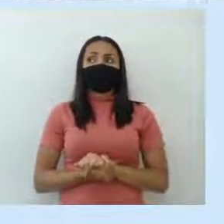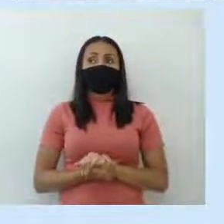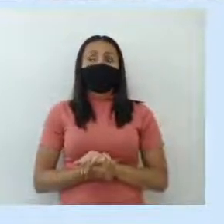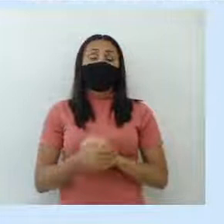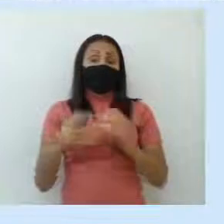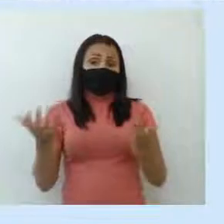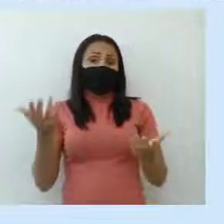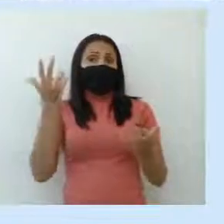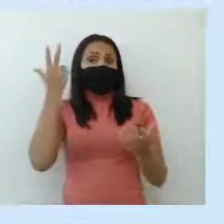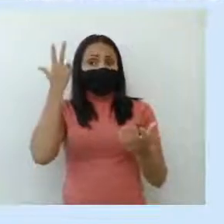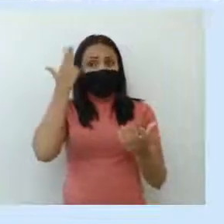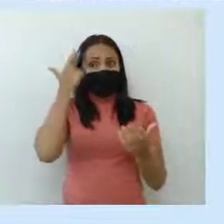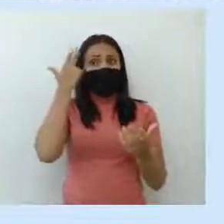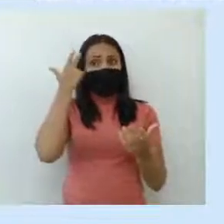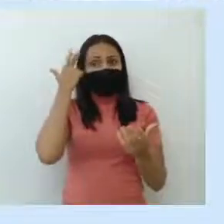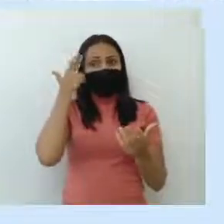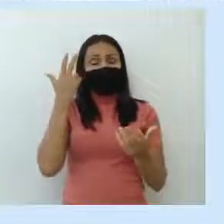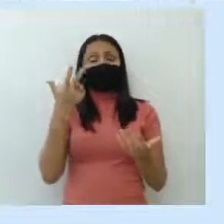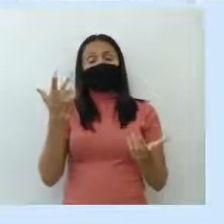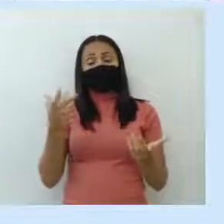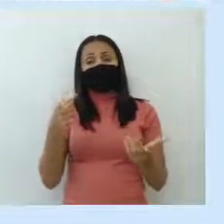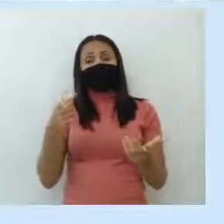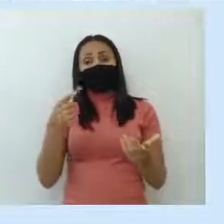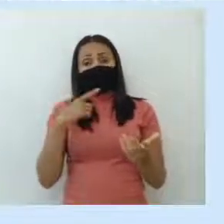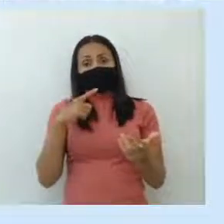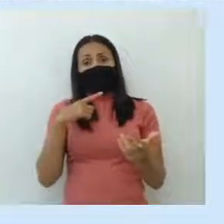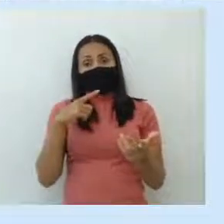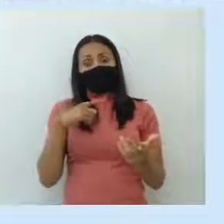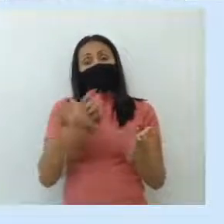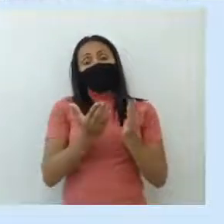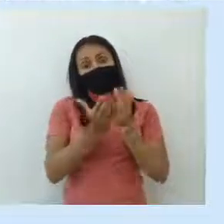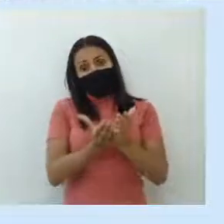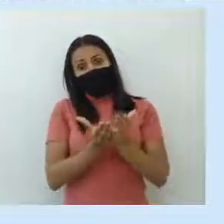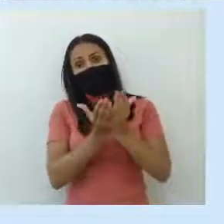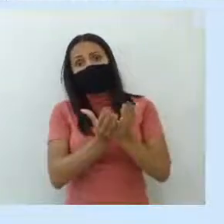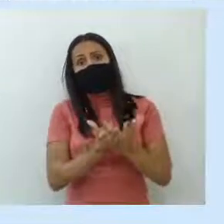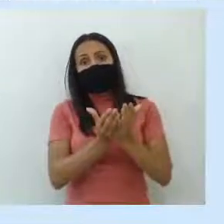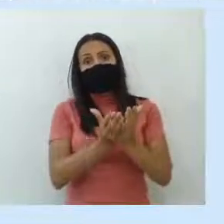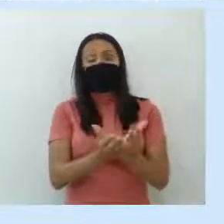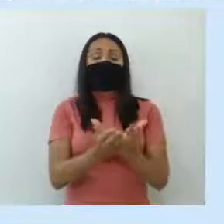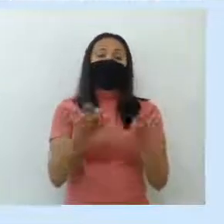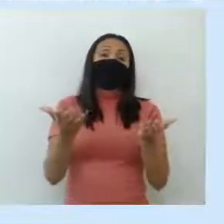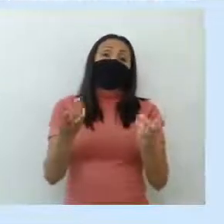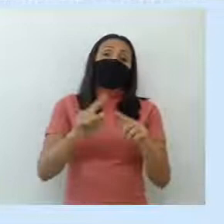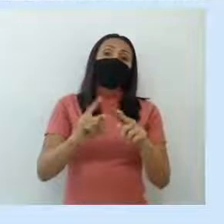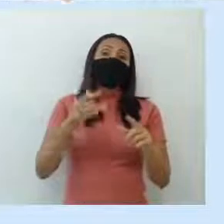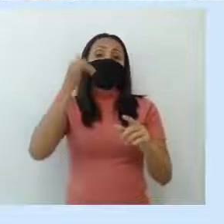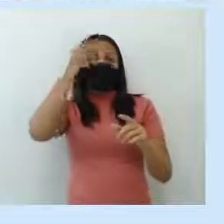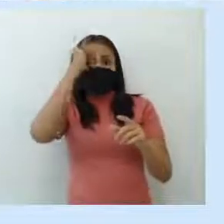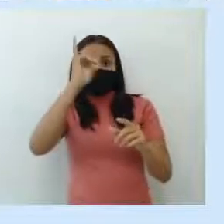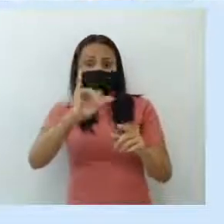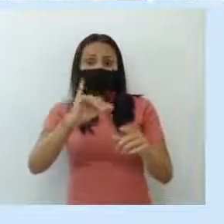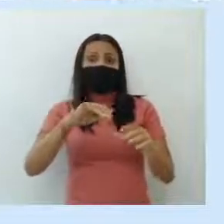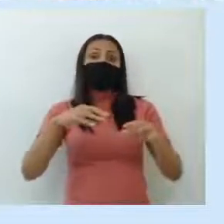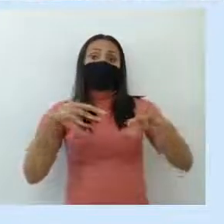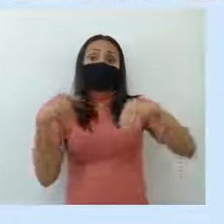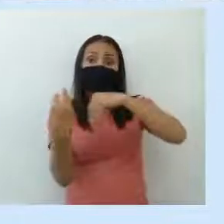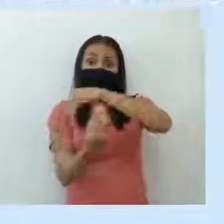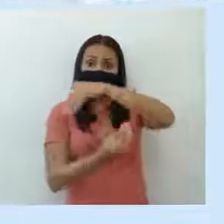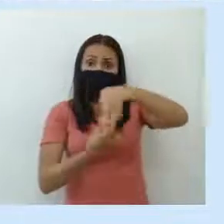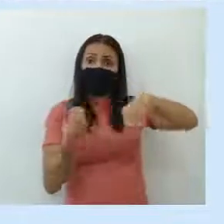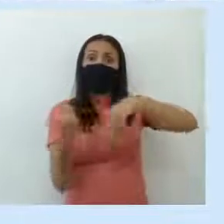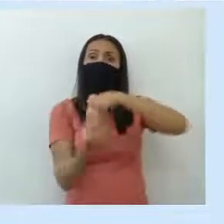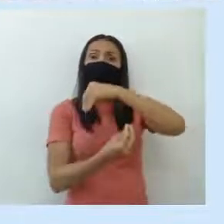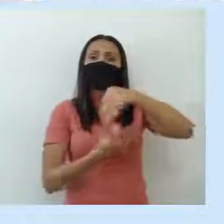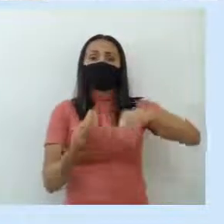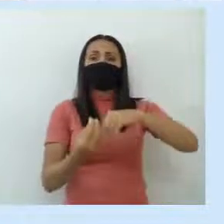geralmente se evitava, né, um excesso de carregamento, né, para que evitar o que rebeliões nos porões.